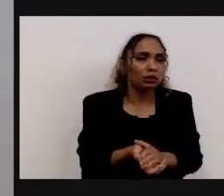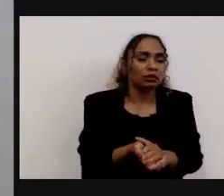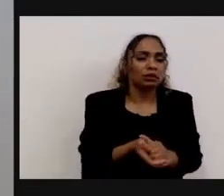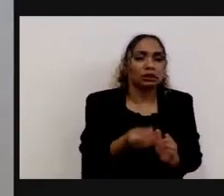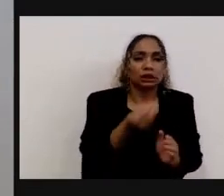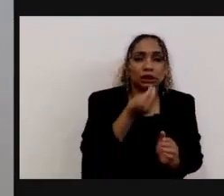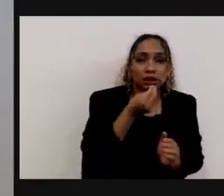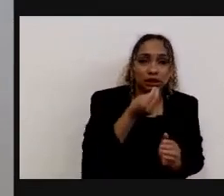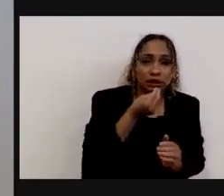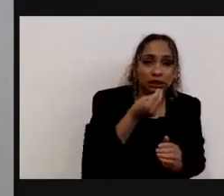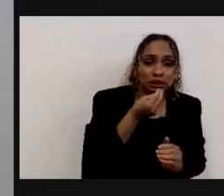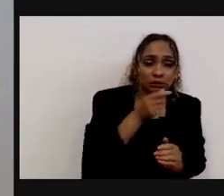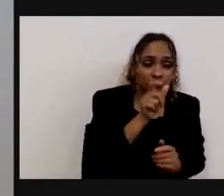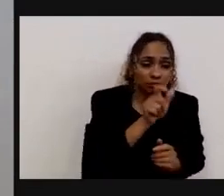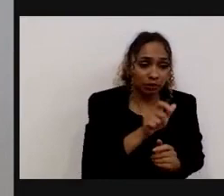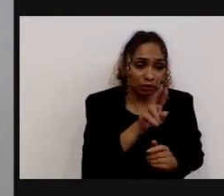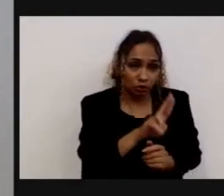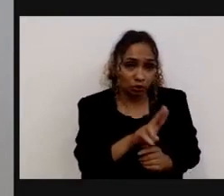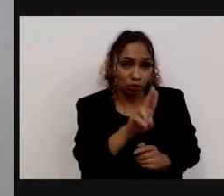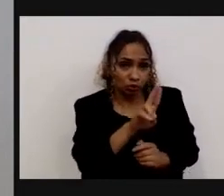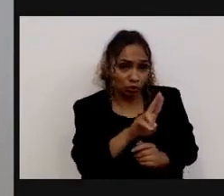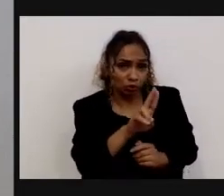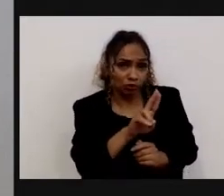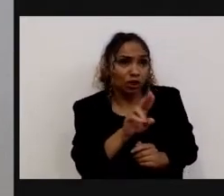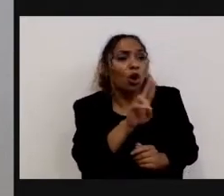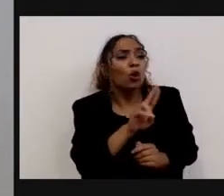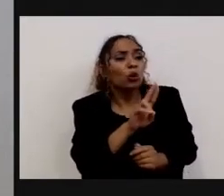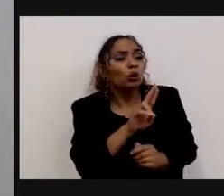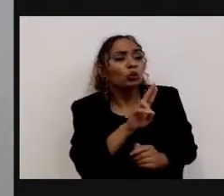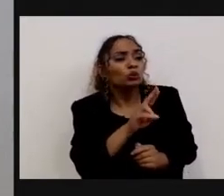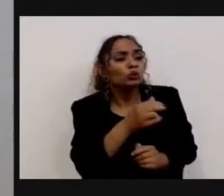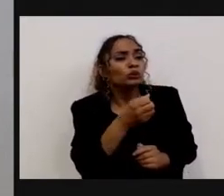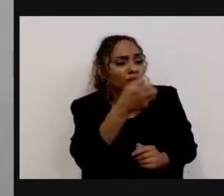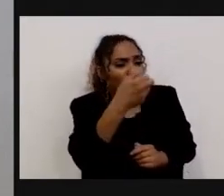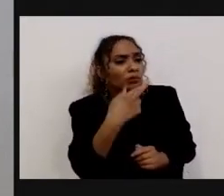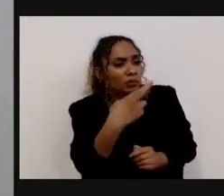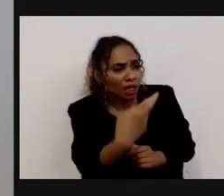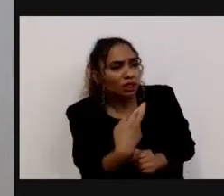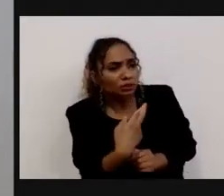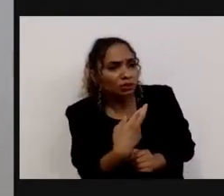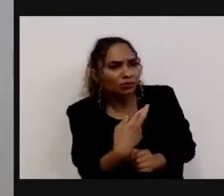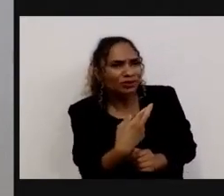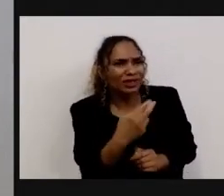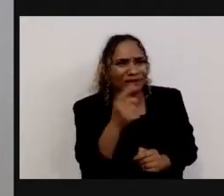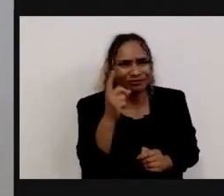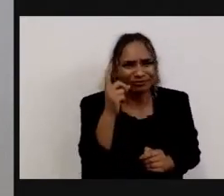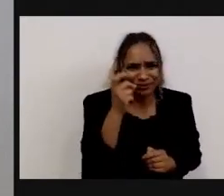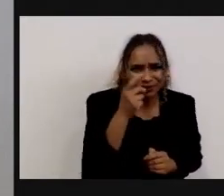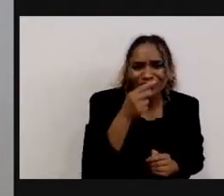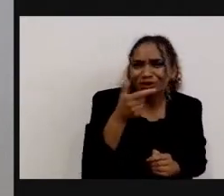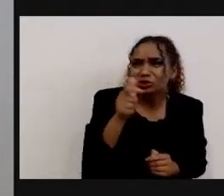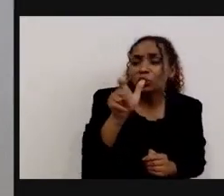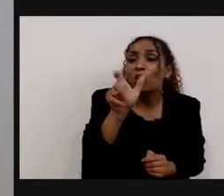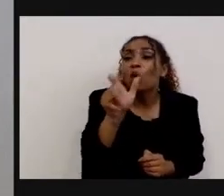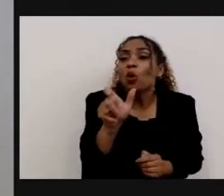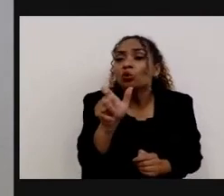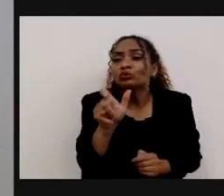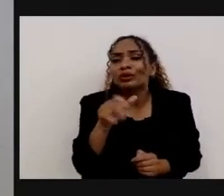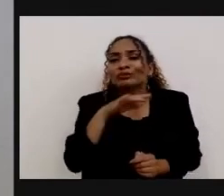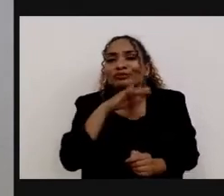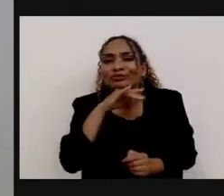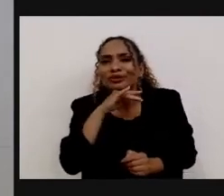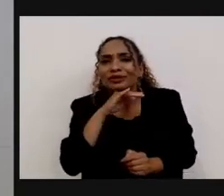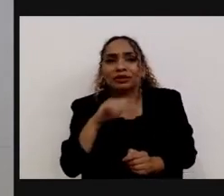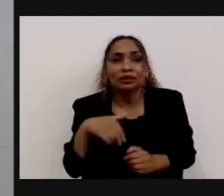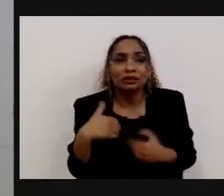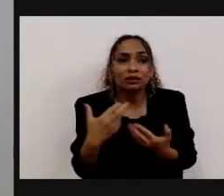testamos com usuários usa aí que que você acha difícil o outro achei ruim então a gente